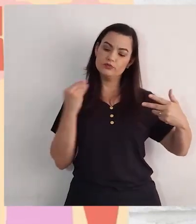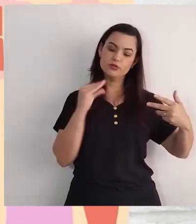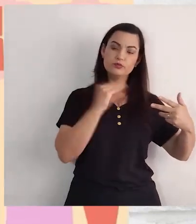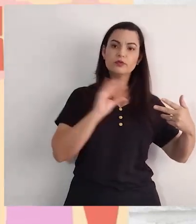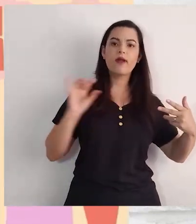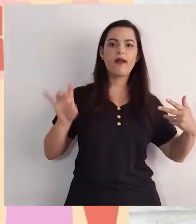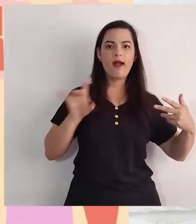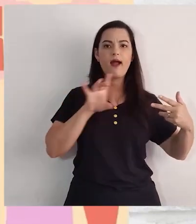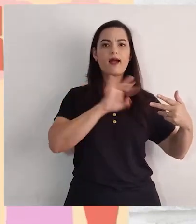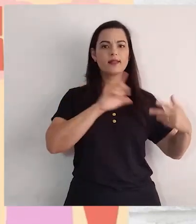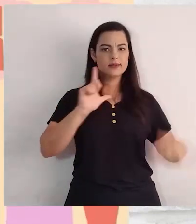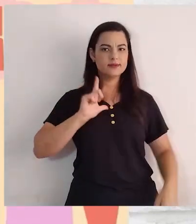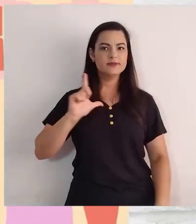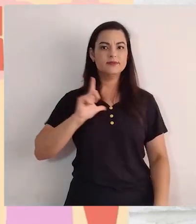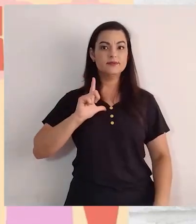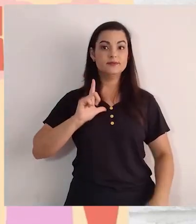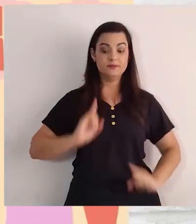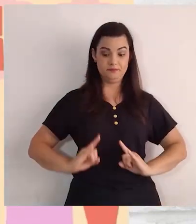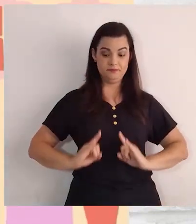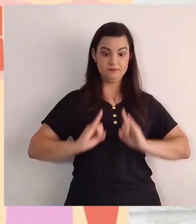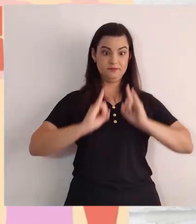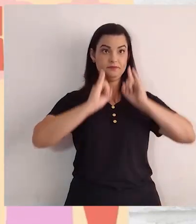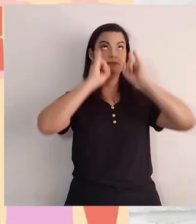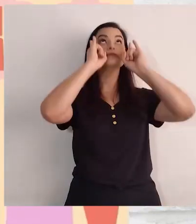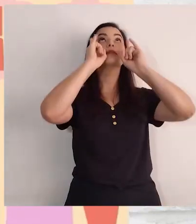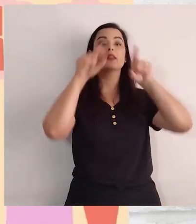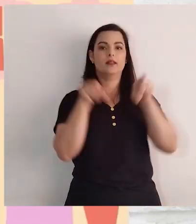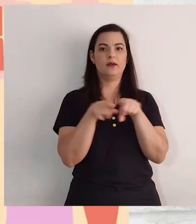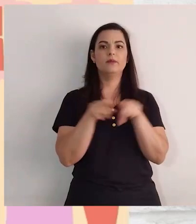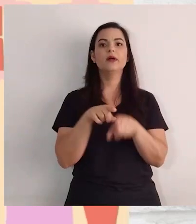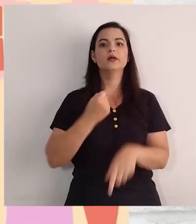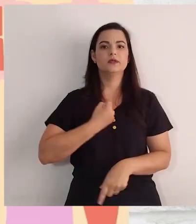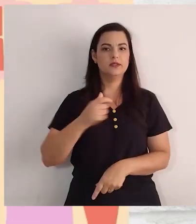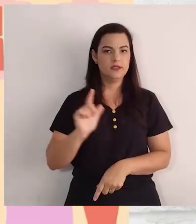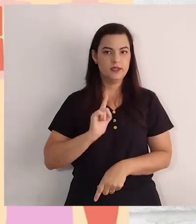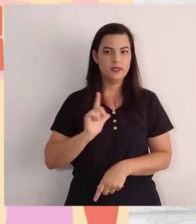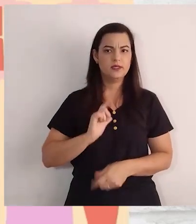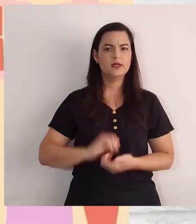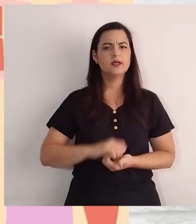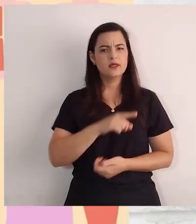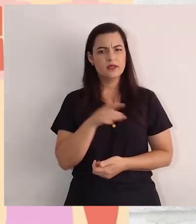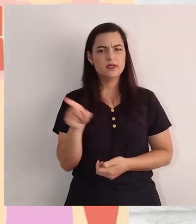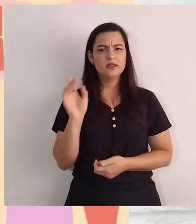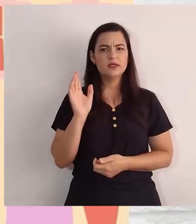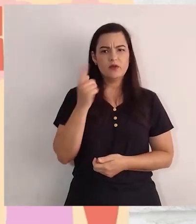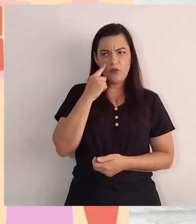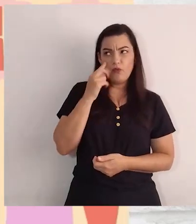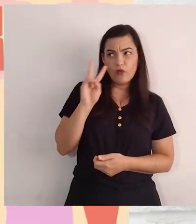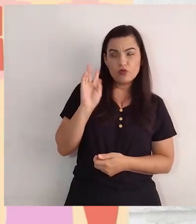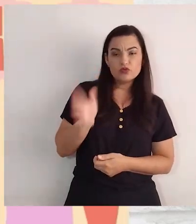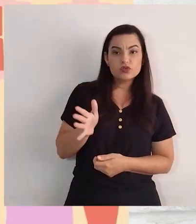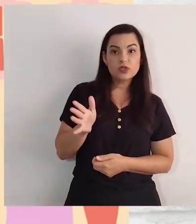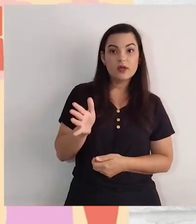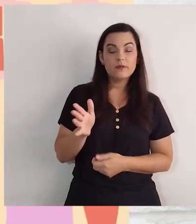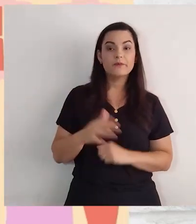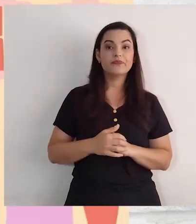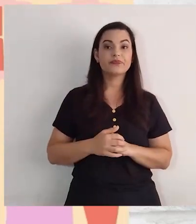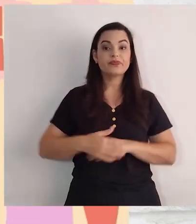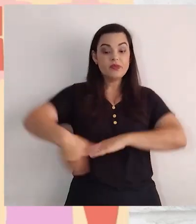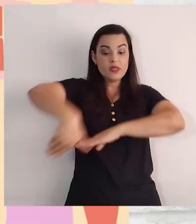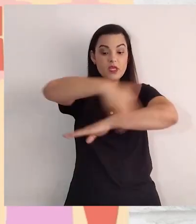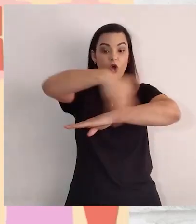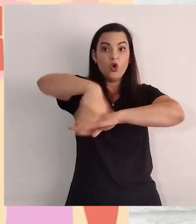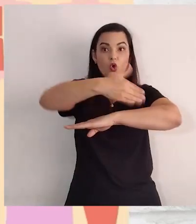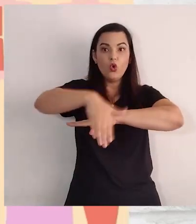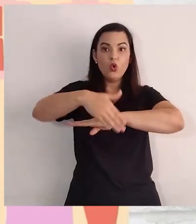número. Todo edifício tem um número. E você já reparou que os números de um lado da rua